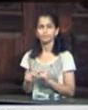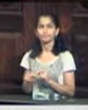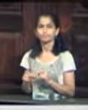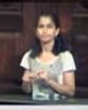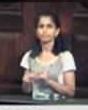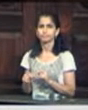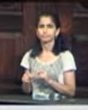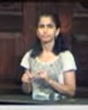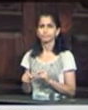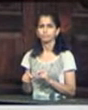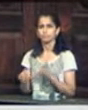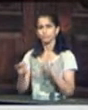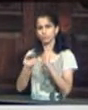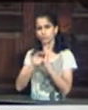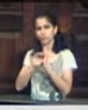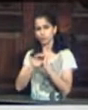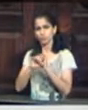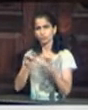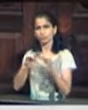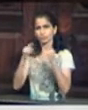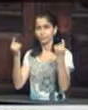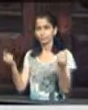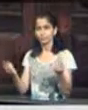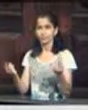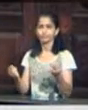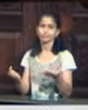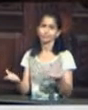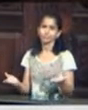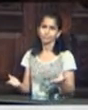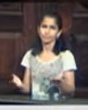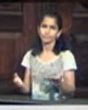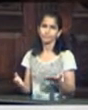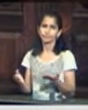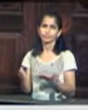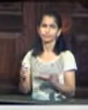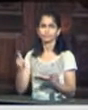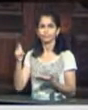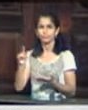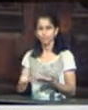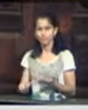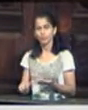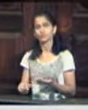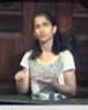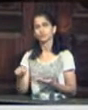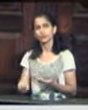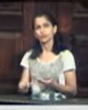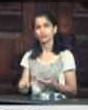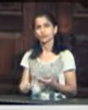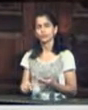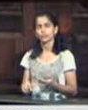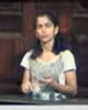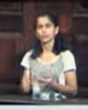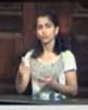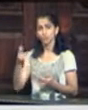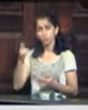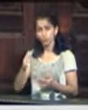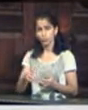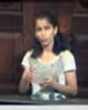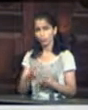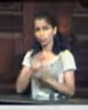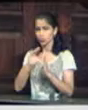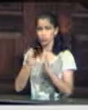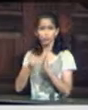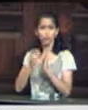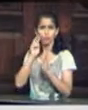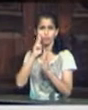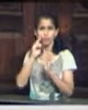relacionadas à inconstitucionalidade de vários projetos, e hoje foi mais um dia em que, de maneira cabal, ficou